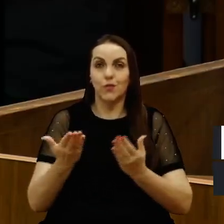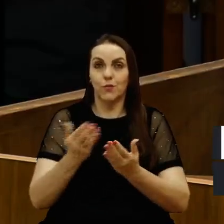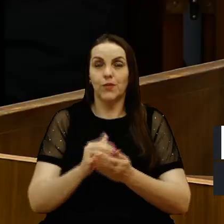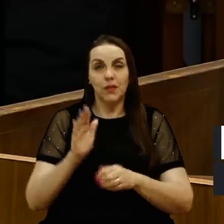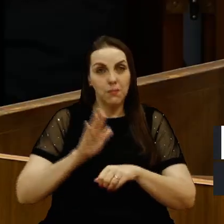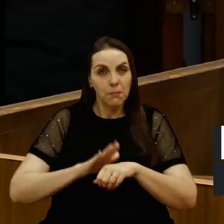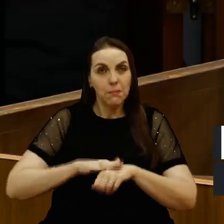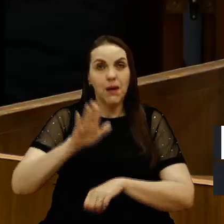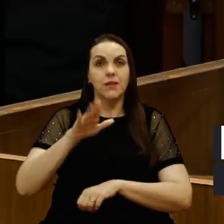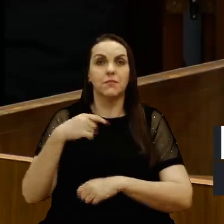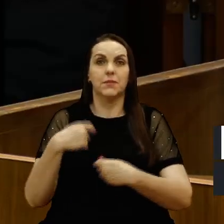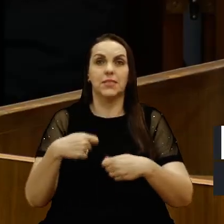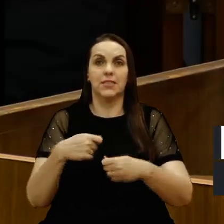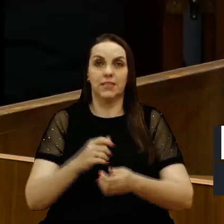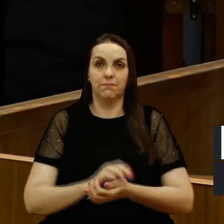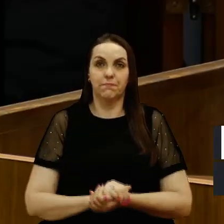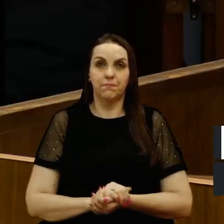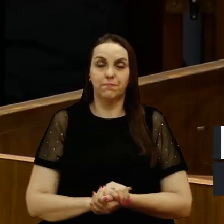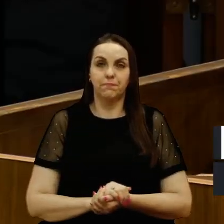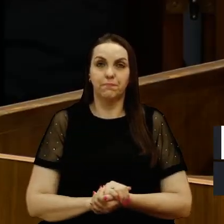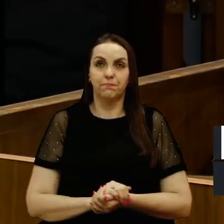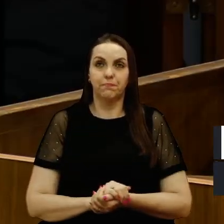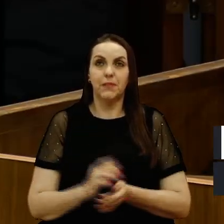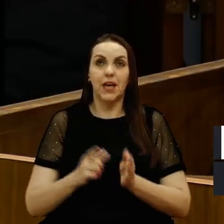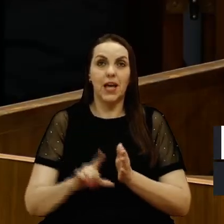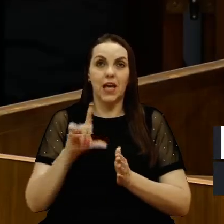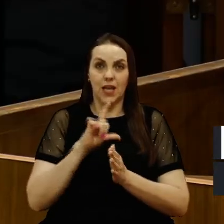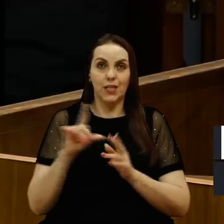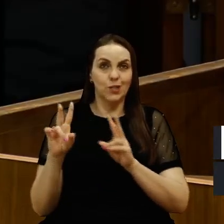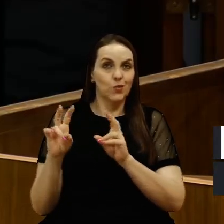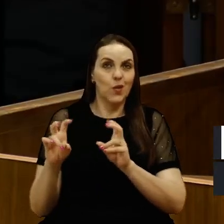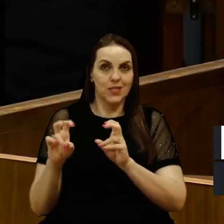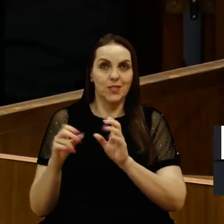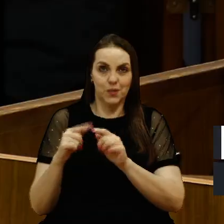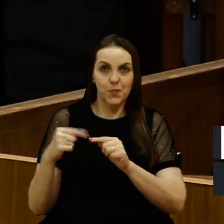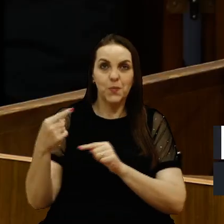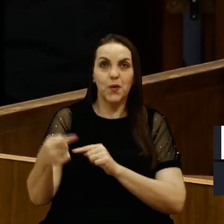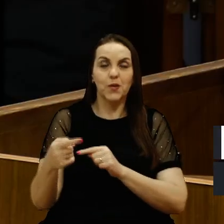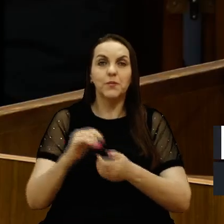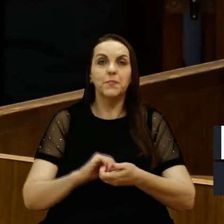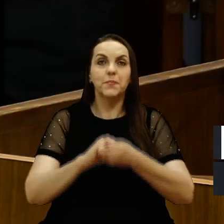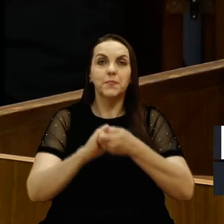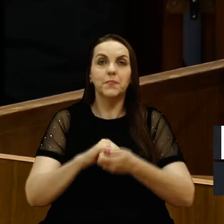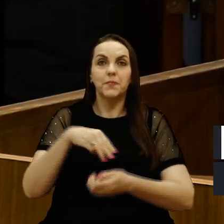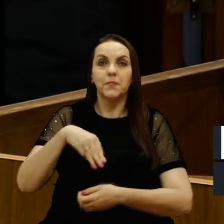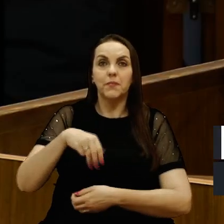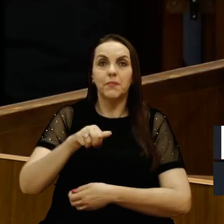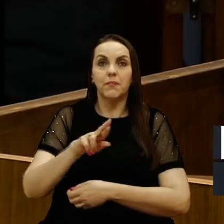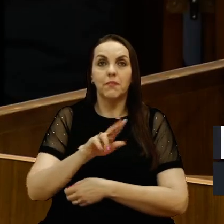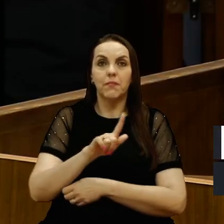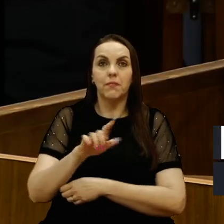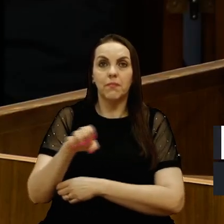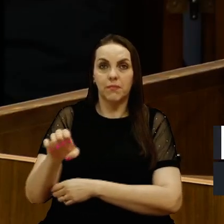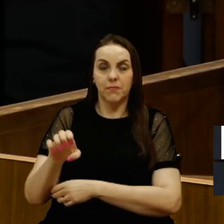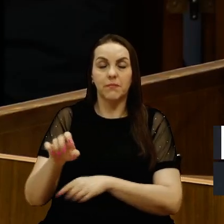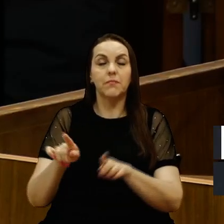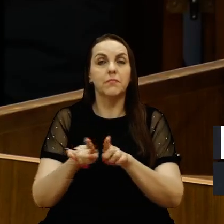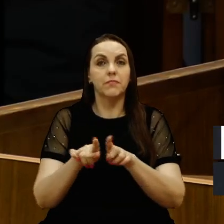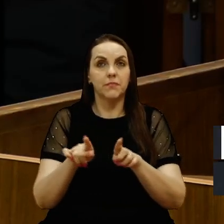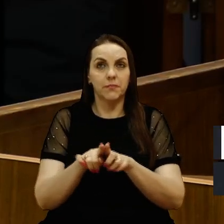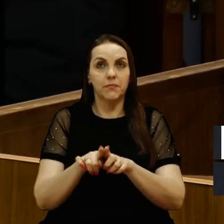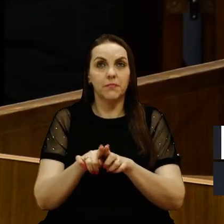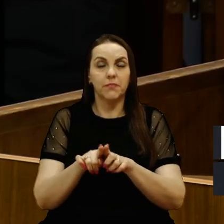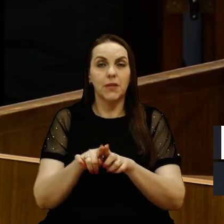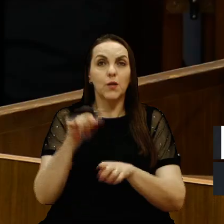mais precisam. Antes de entrar no próximo assunto, quero saudar a Marlene Maria e também